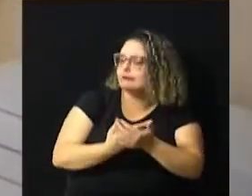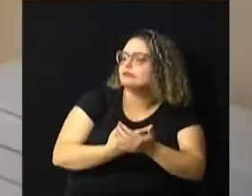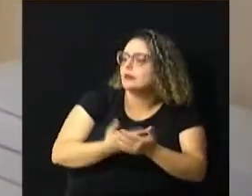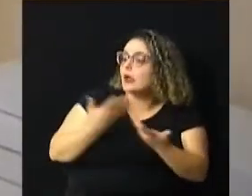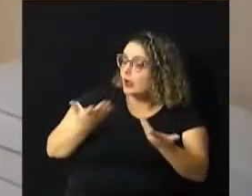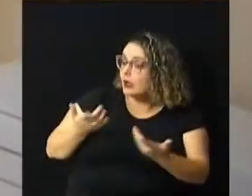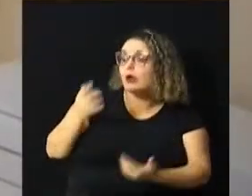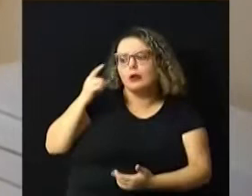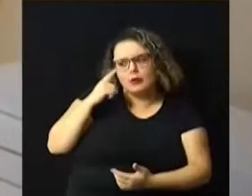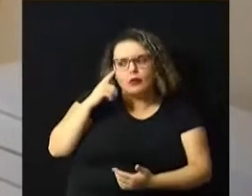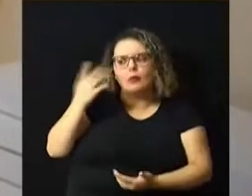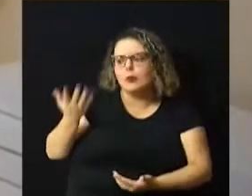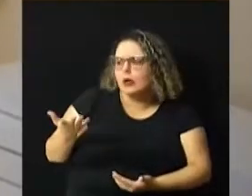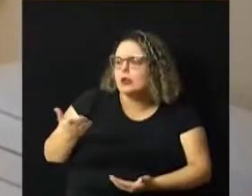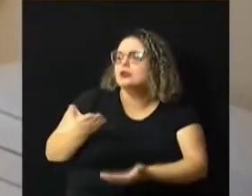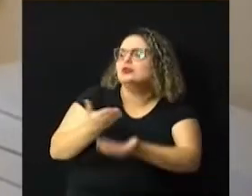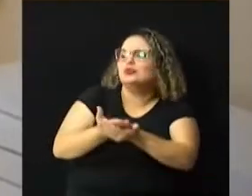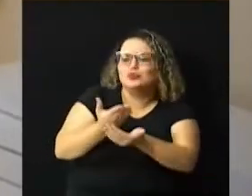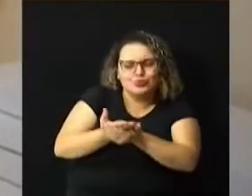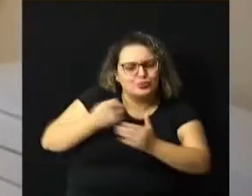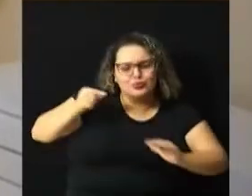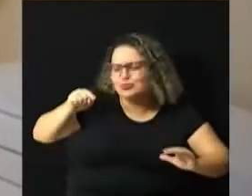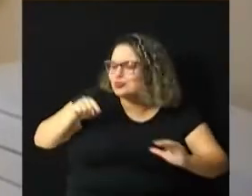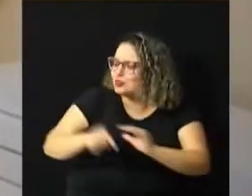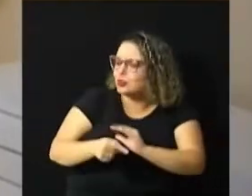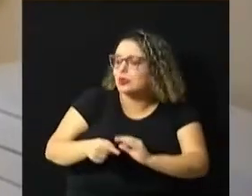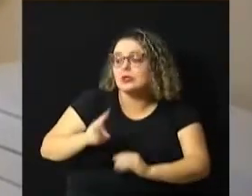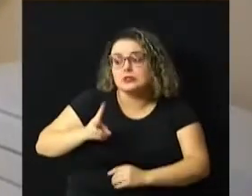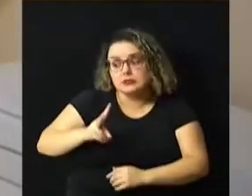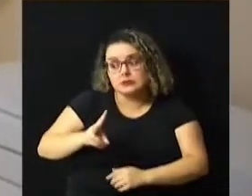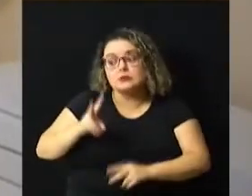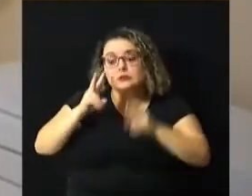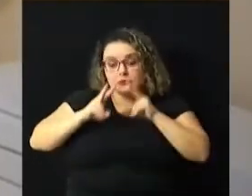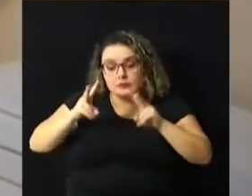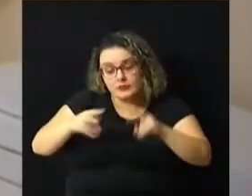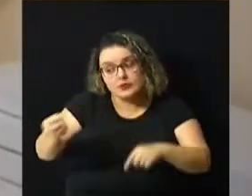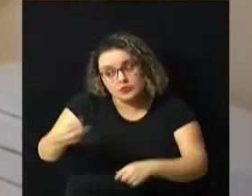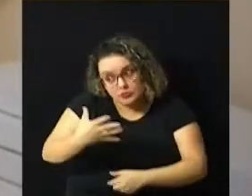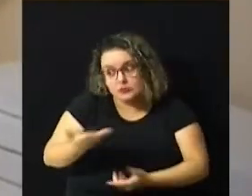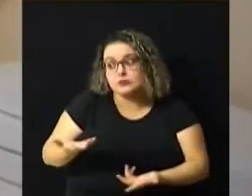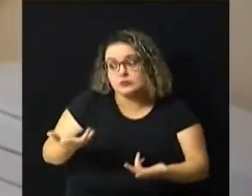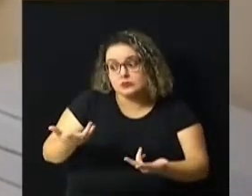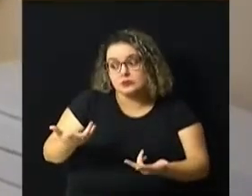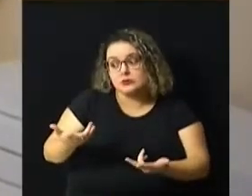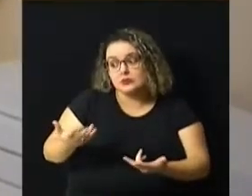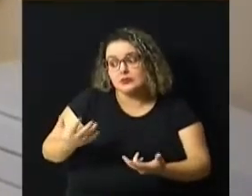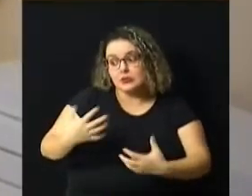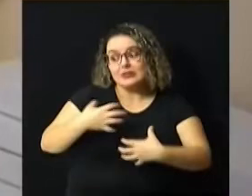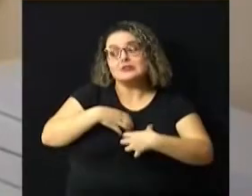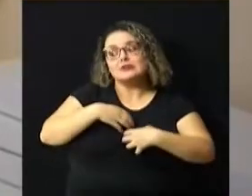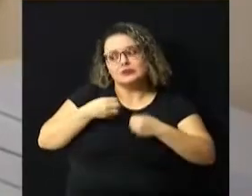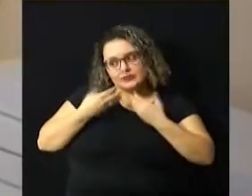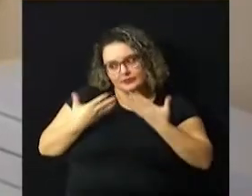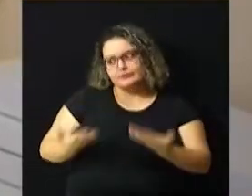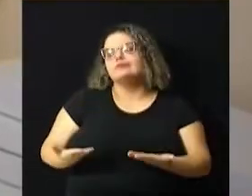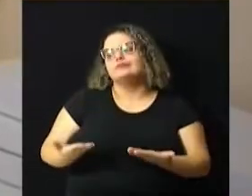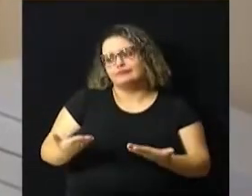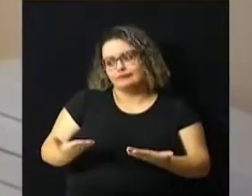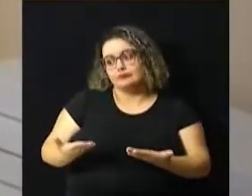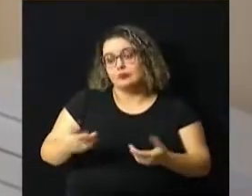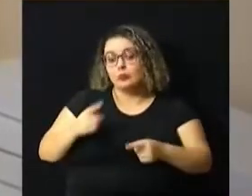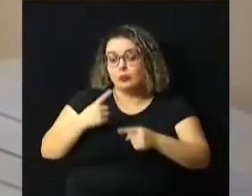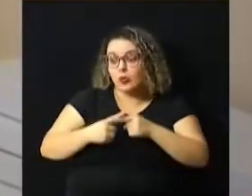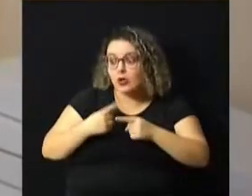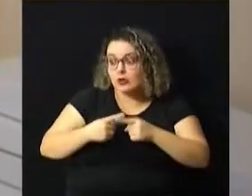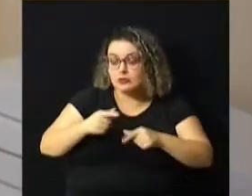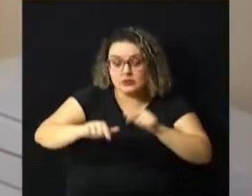inclusive, além de estudar muito, se atualizar, tem que ter também um emocional muito bom, né? Porque você lida